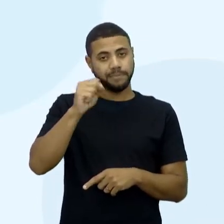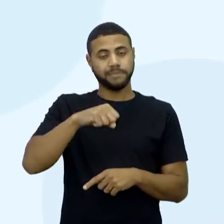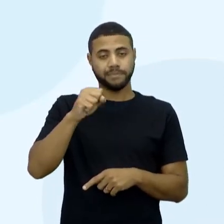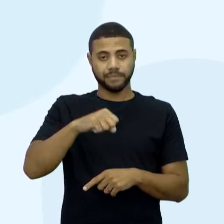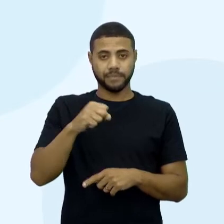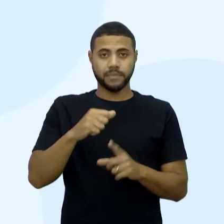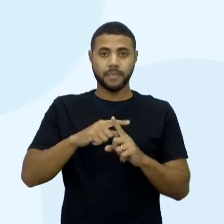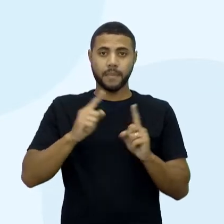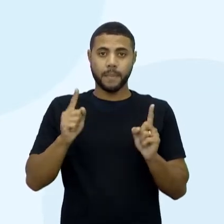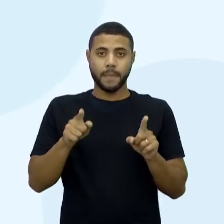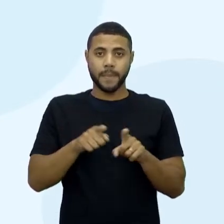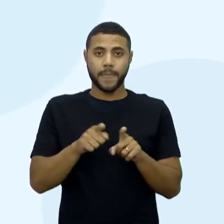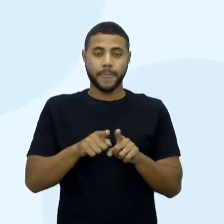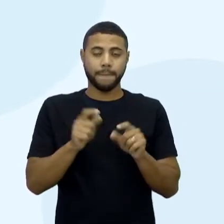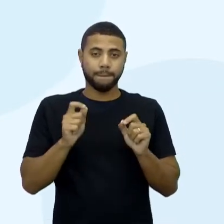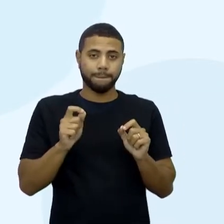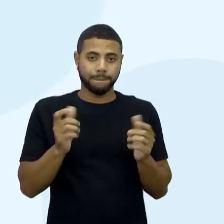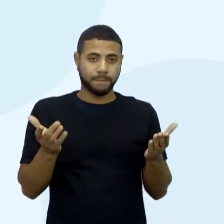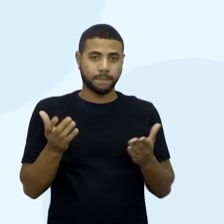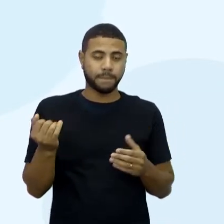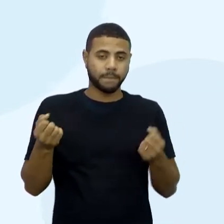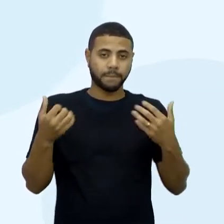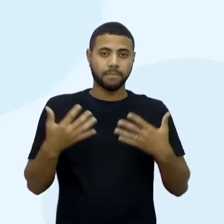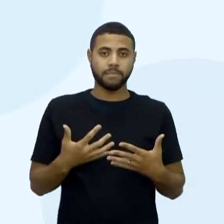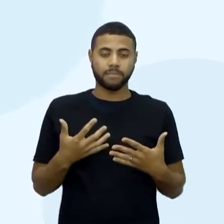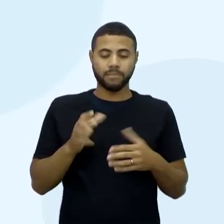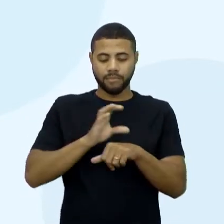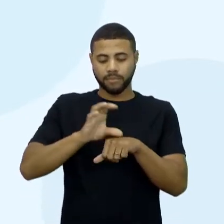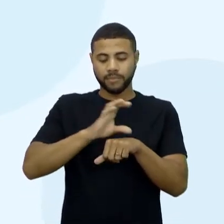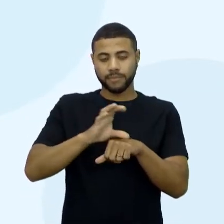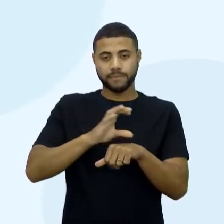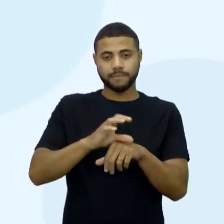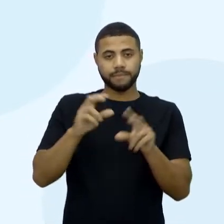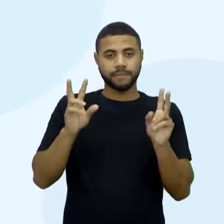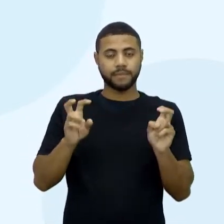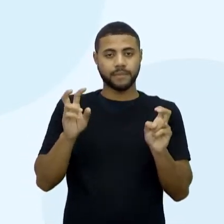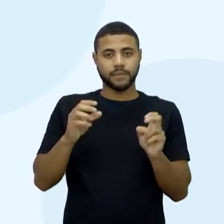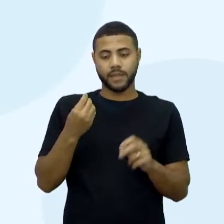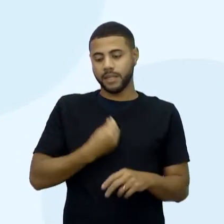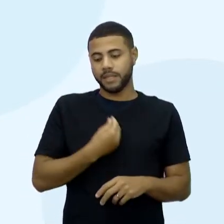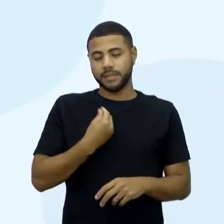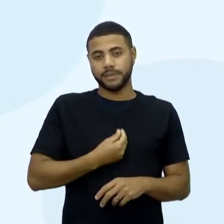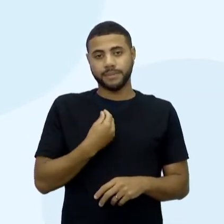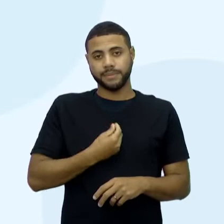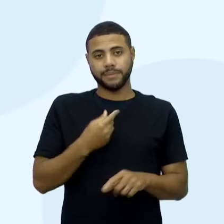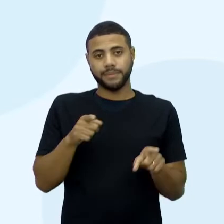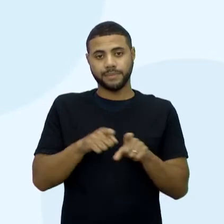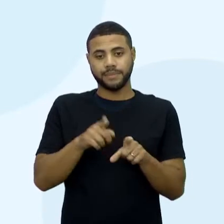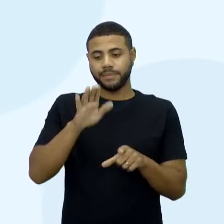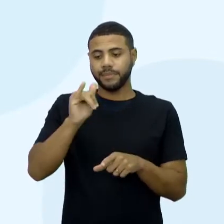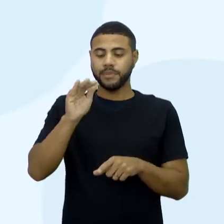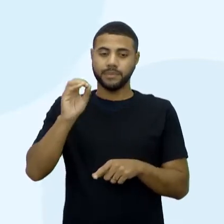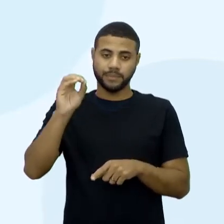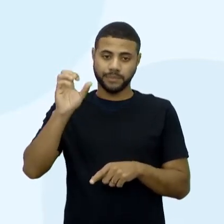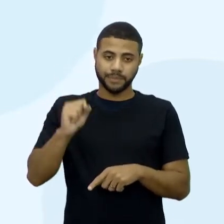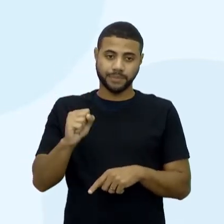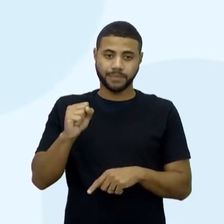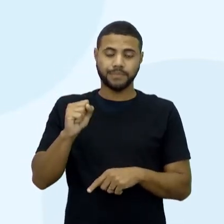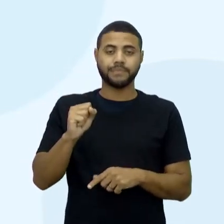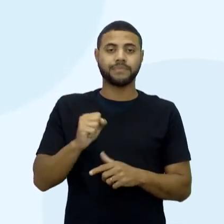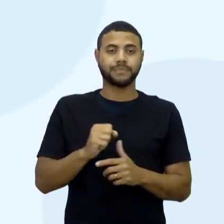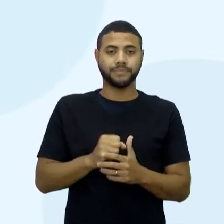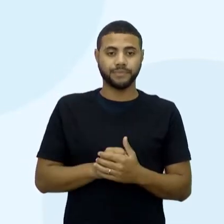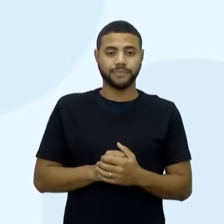de vista, o que mais nos importa aqui no nosso curso é pensar a vida enquanto bios, né? A